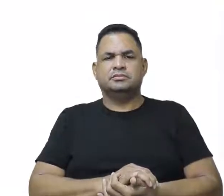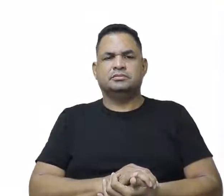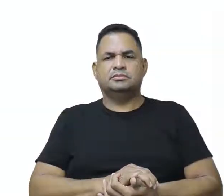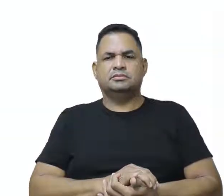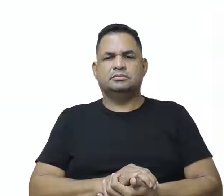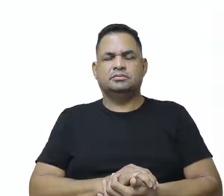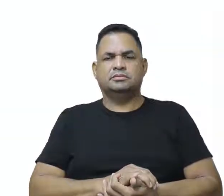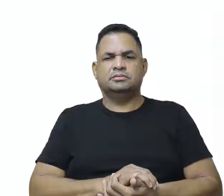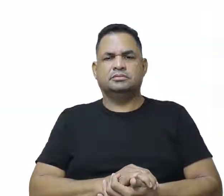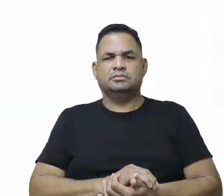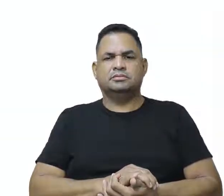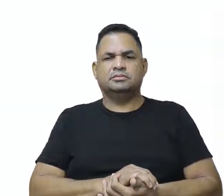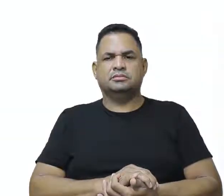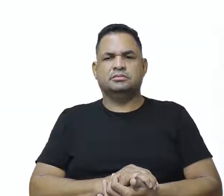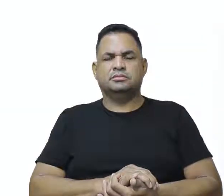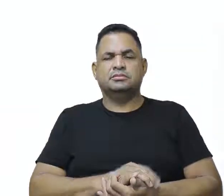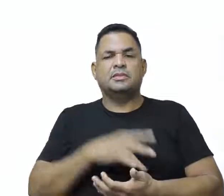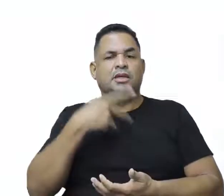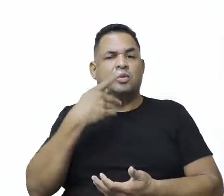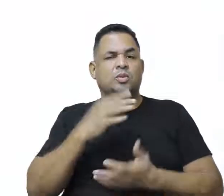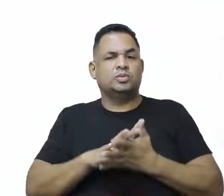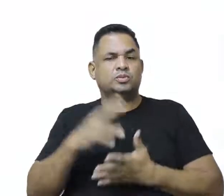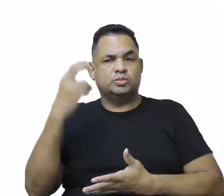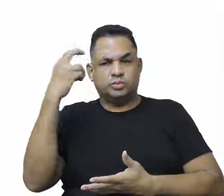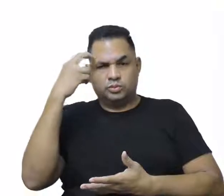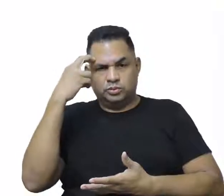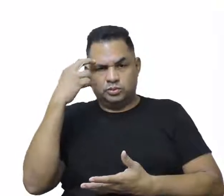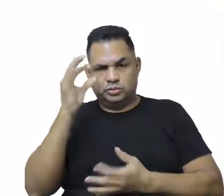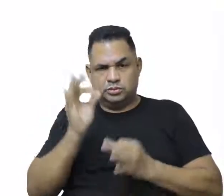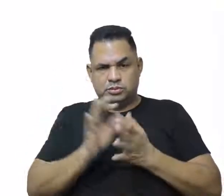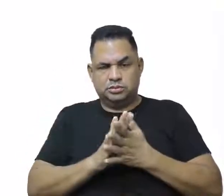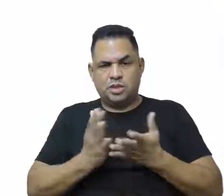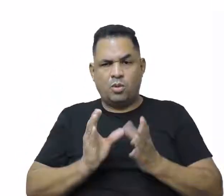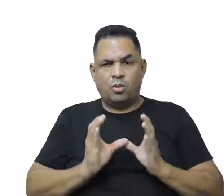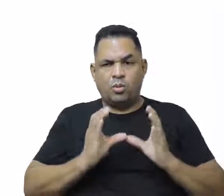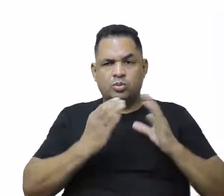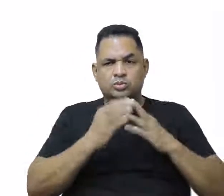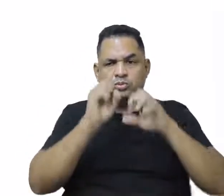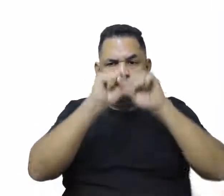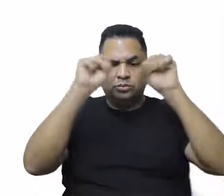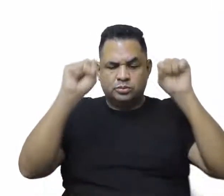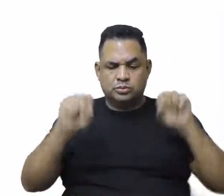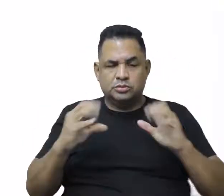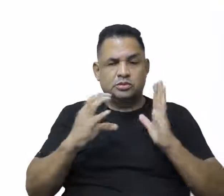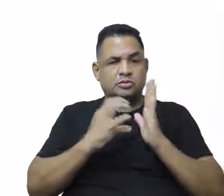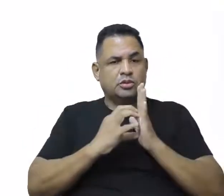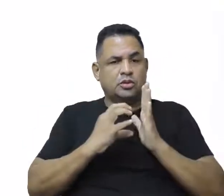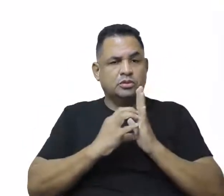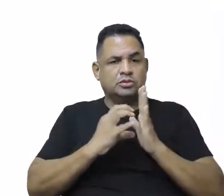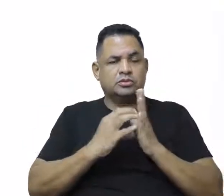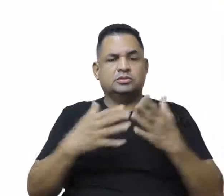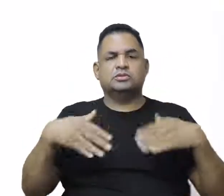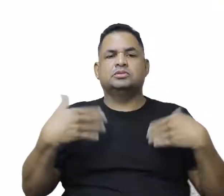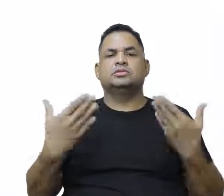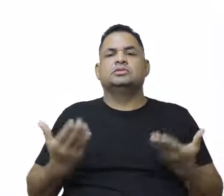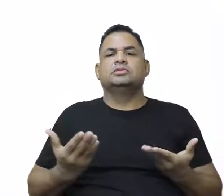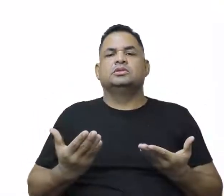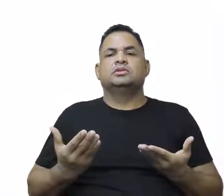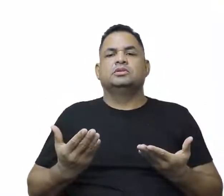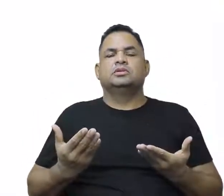Uma das. E ele fala assim, que a cultura deve ser considerada um conjunto de sistemas simbólicos,